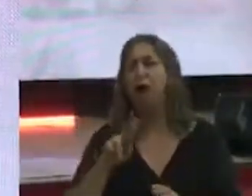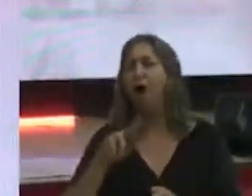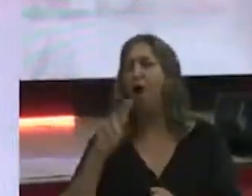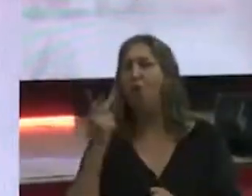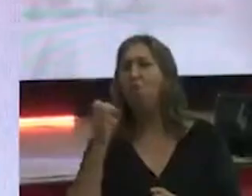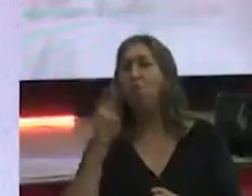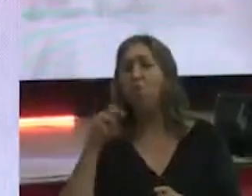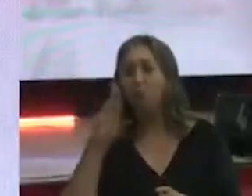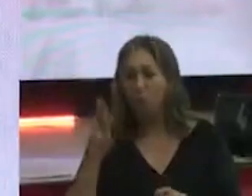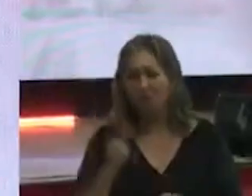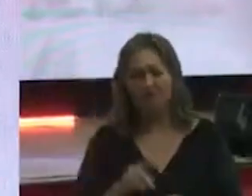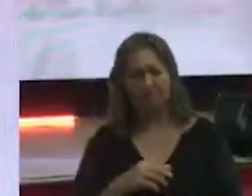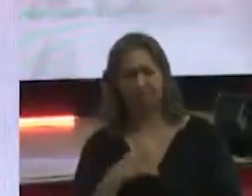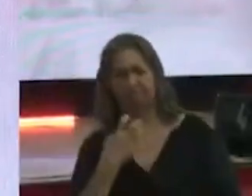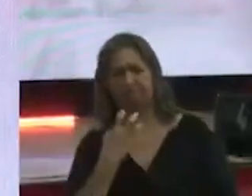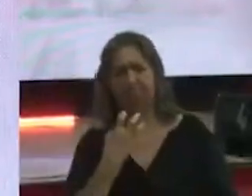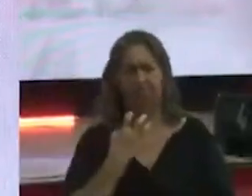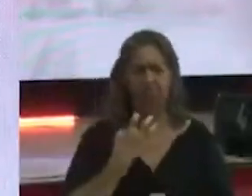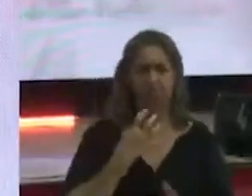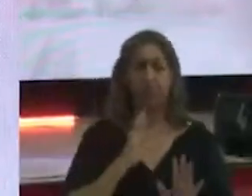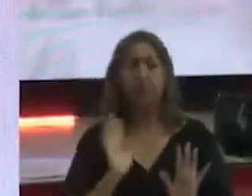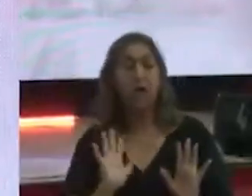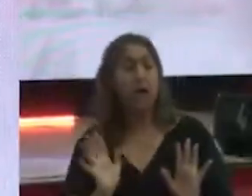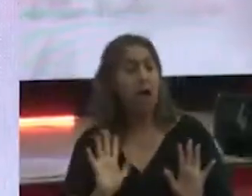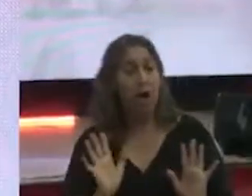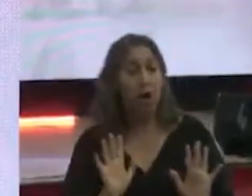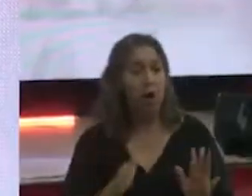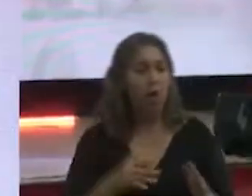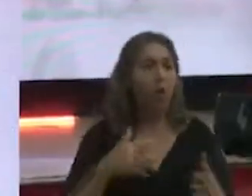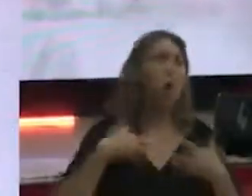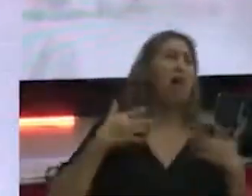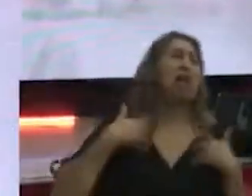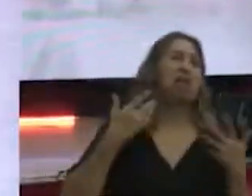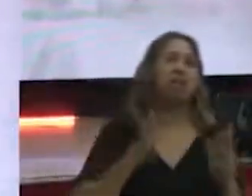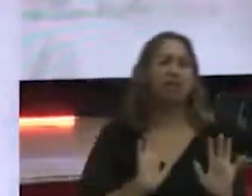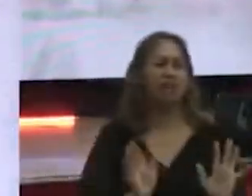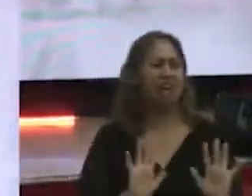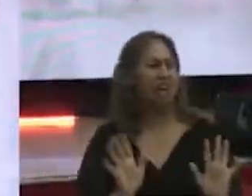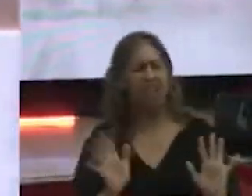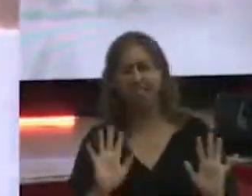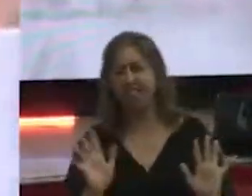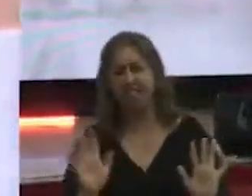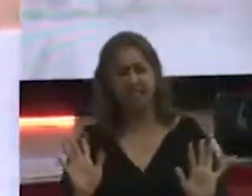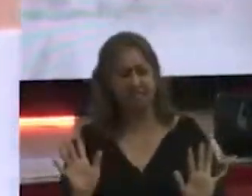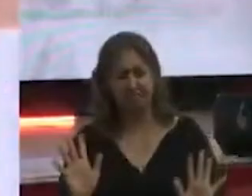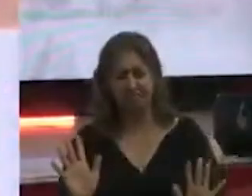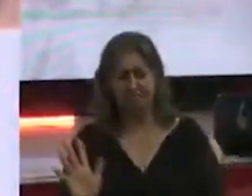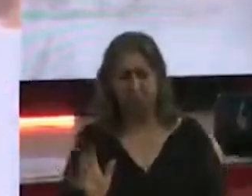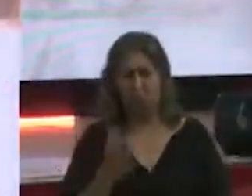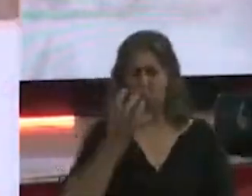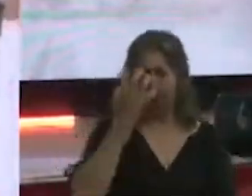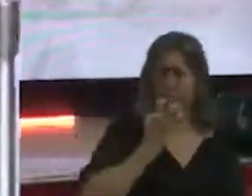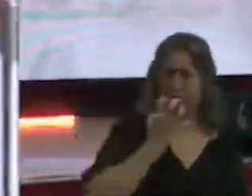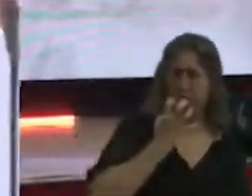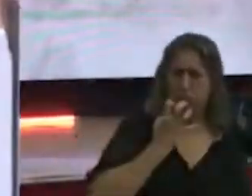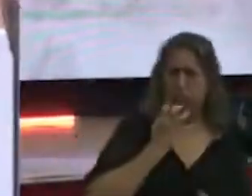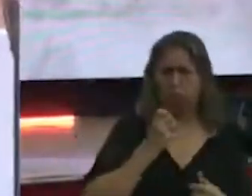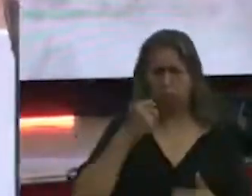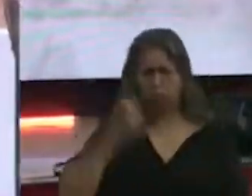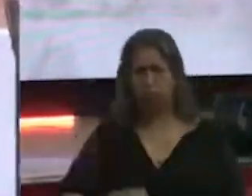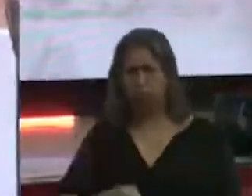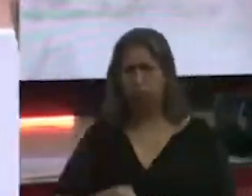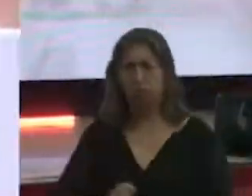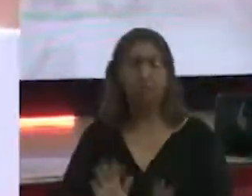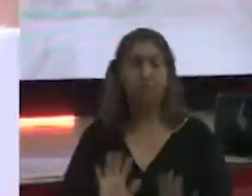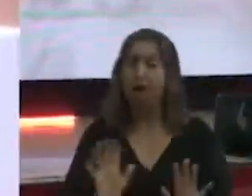de alegria não Maturidade não é ser ser sisudo duro